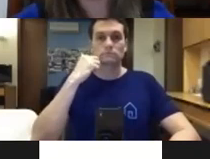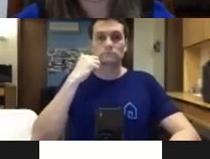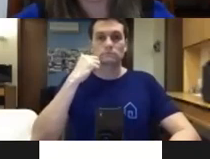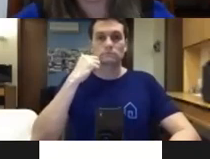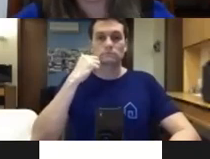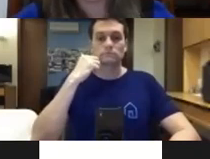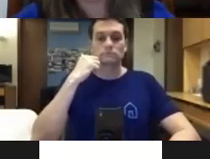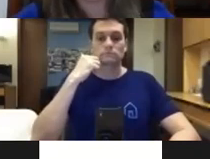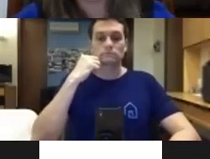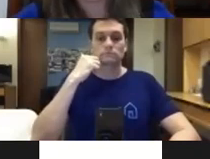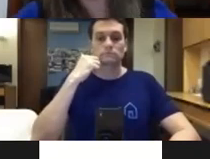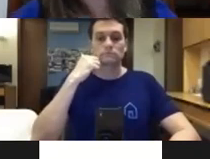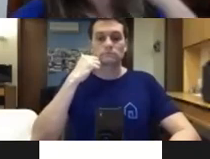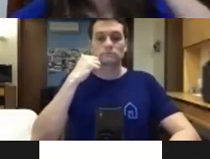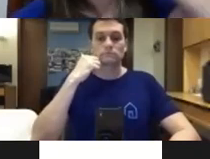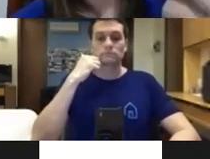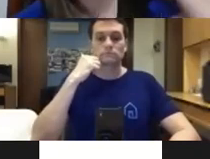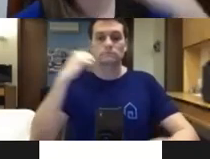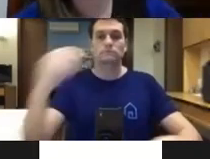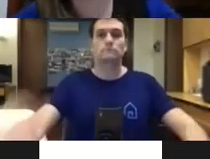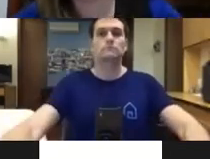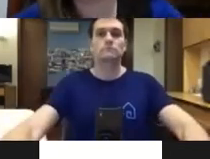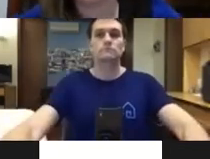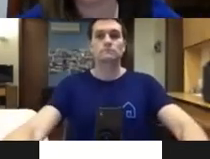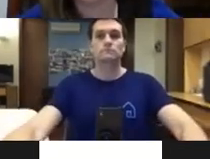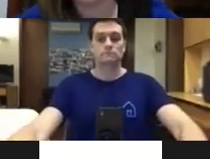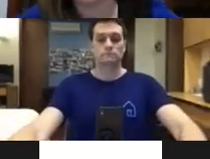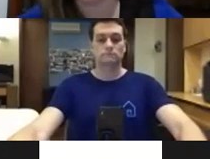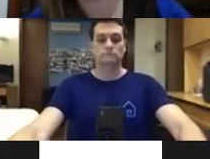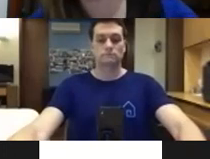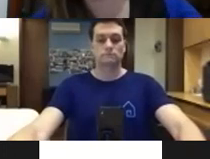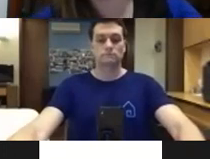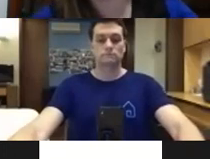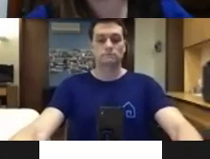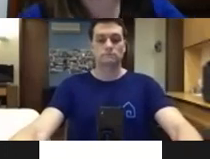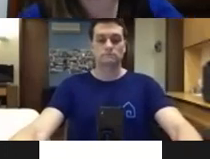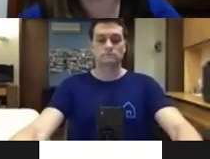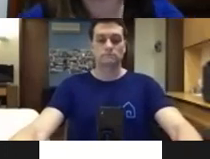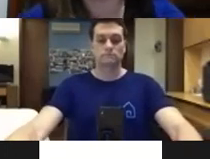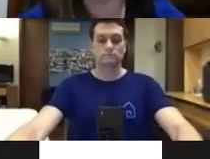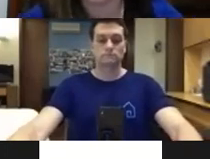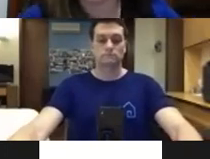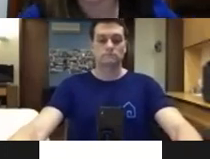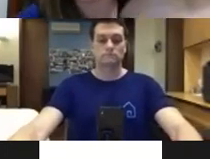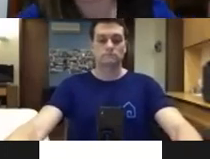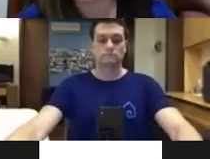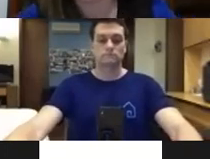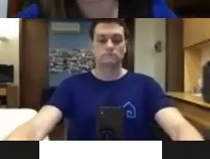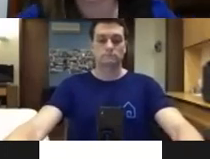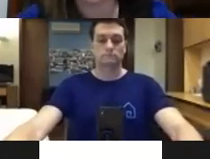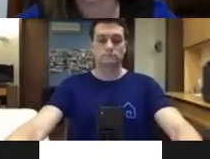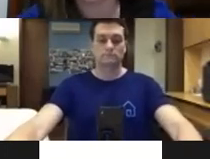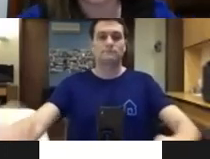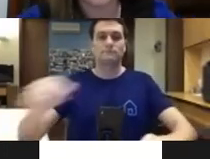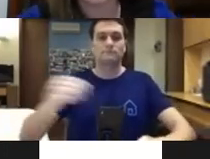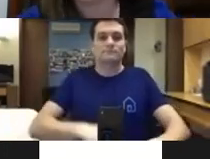aí. Para apoiar os nossos trabalhos também, eu vou pedir para vocês seguirem os nossos endereços lá no Instagram, que a gente está sempre